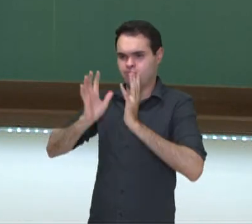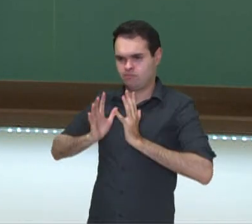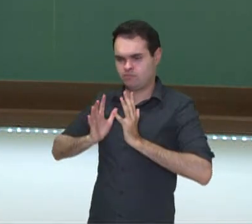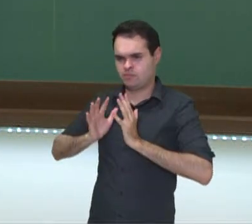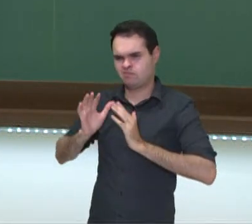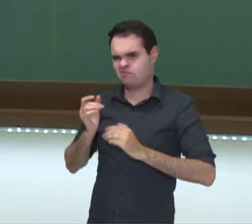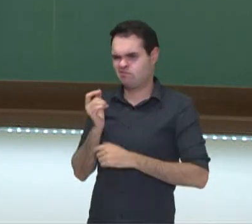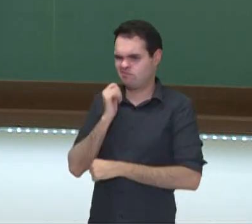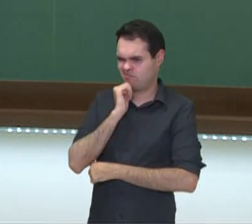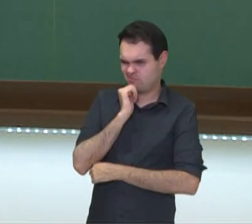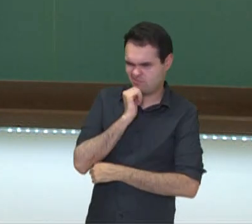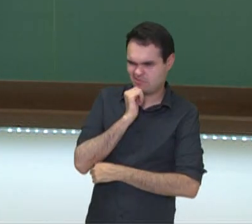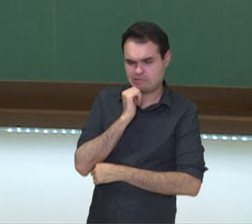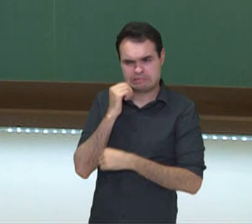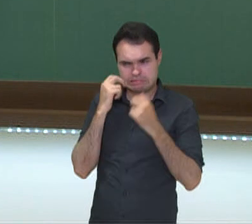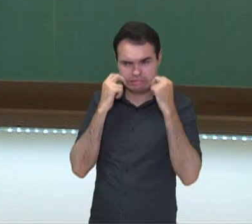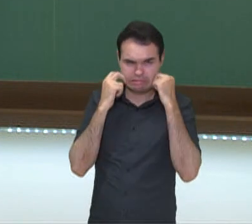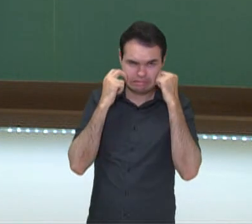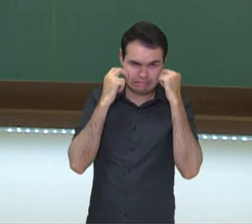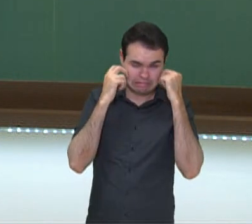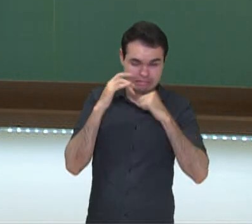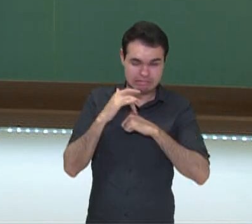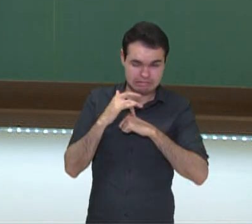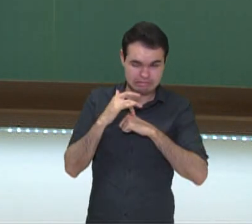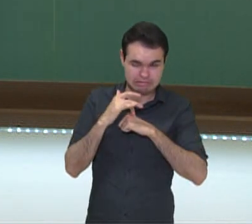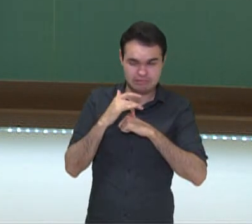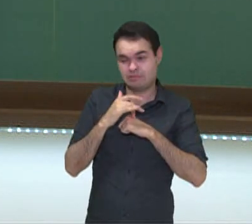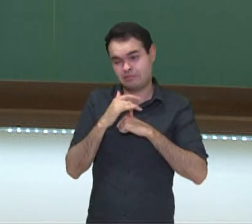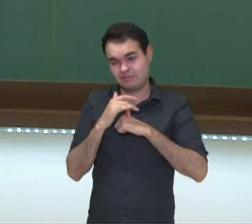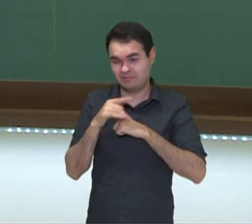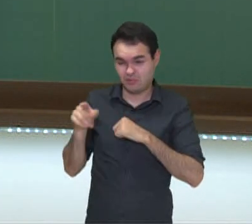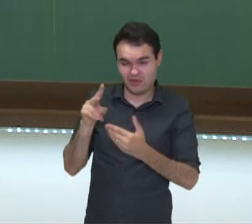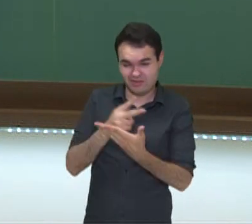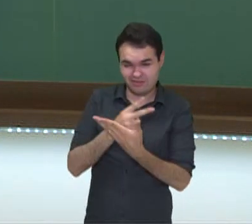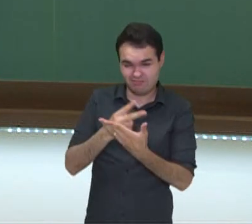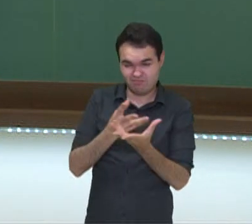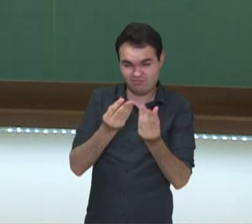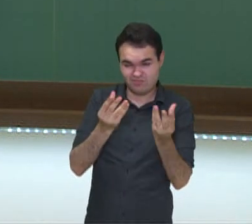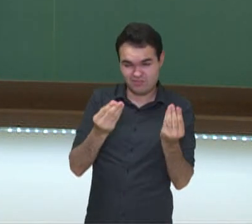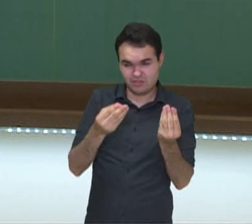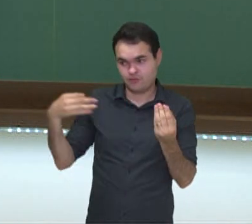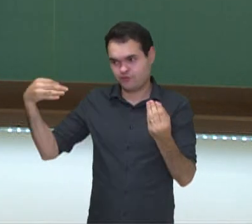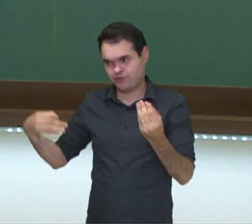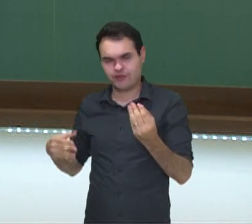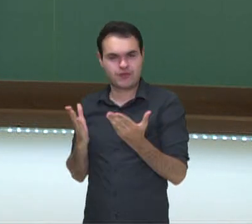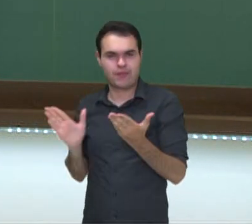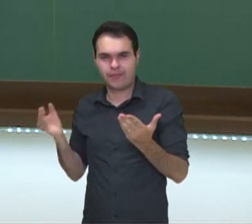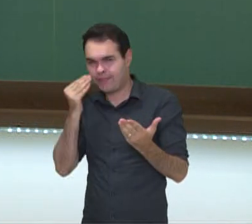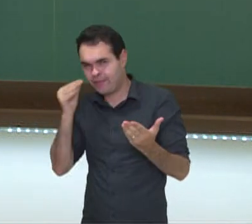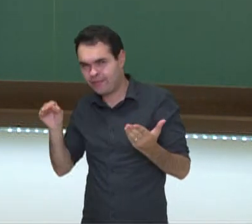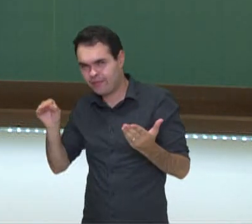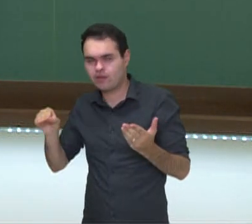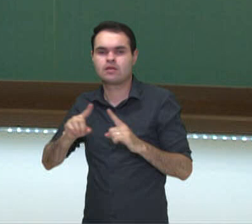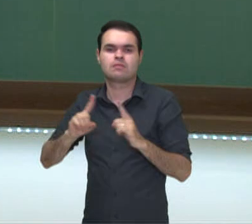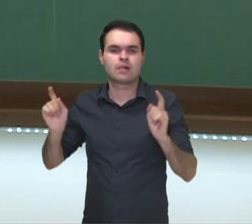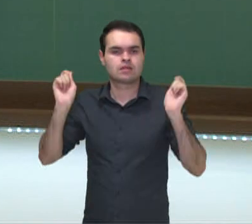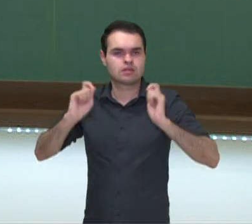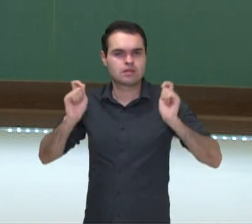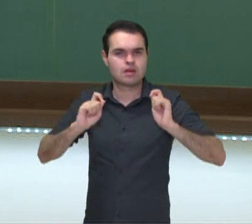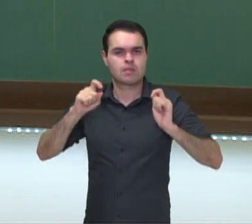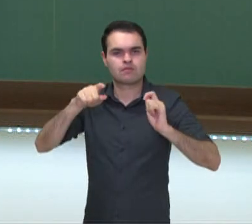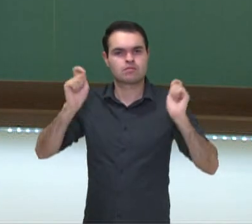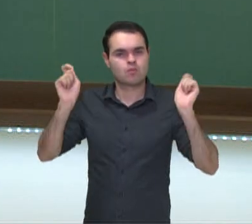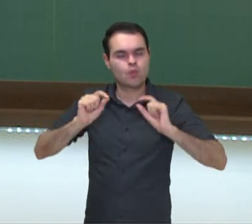estranho, causar um pouquinho de vergonha, você vai ficar reparando mais nos erros do que nos acertos. Mas você pode ter